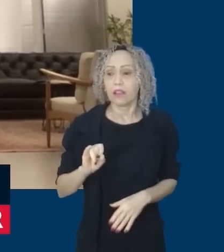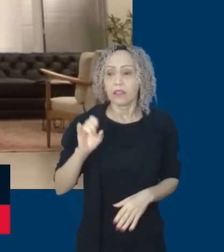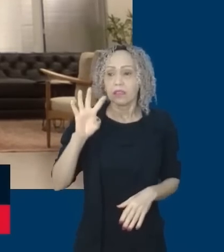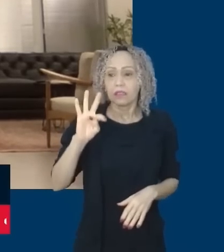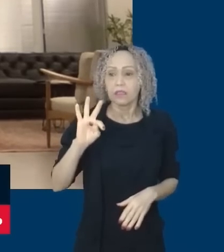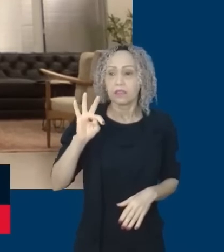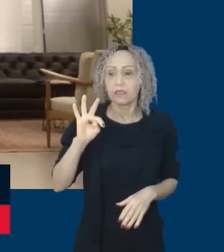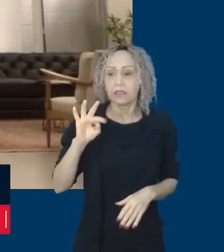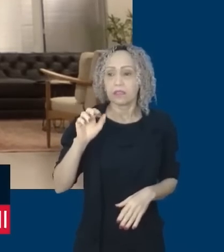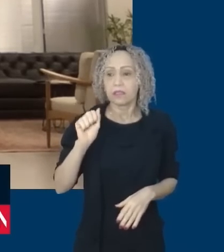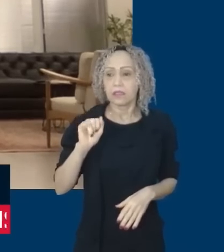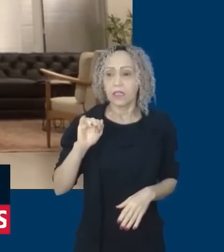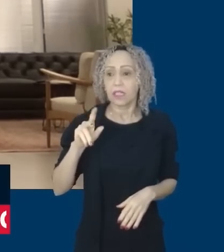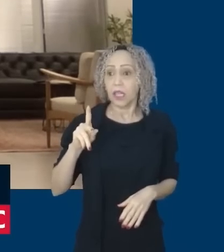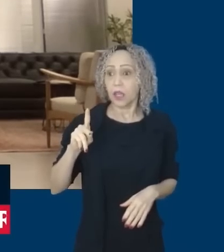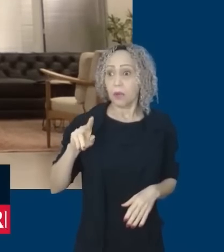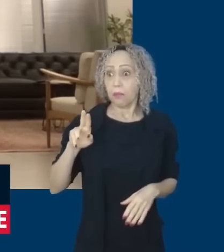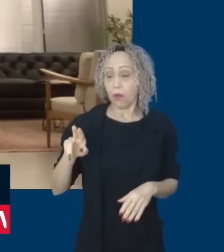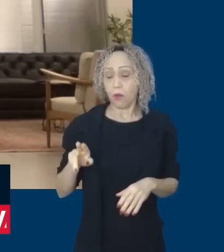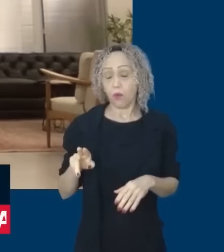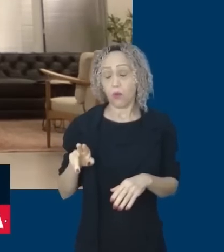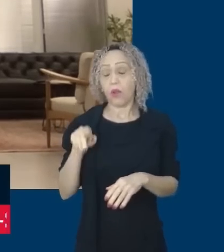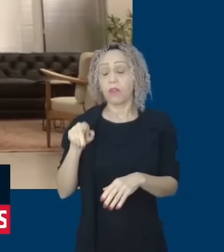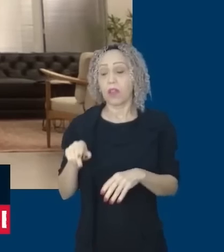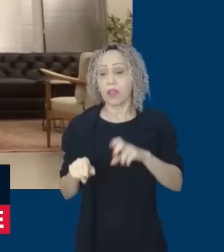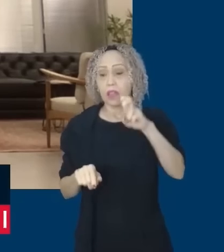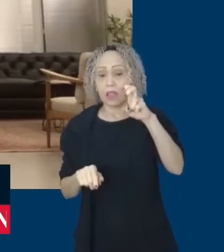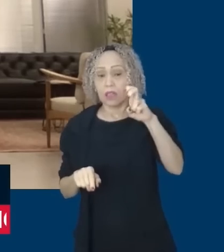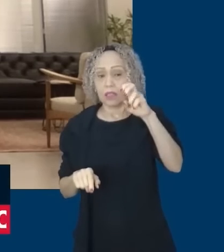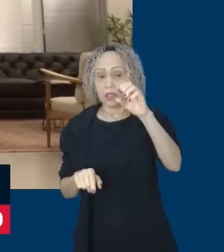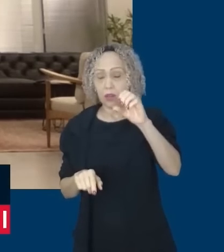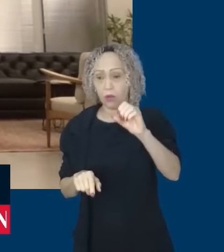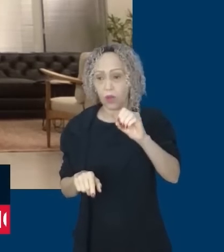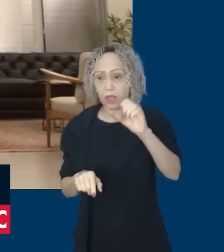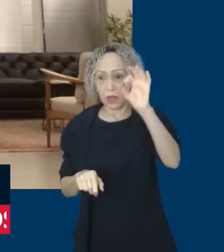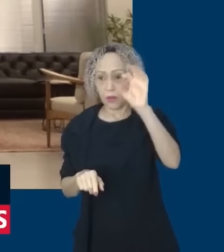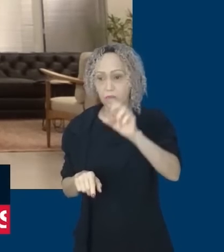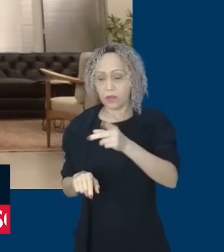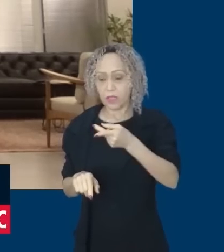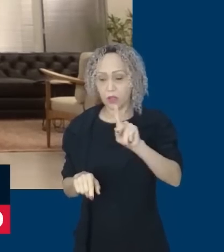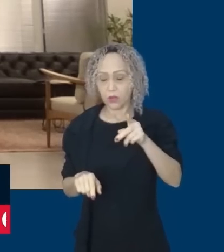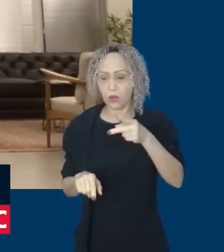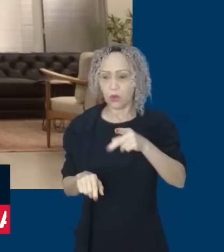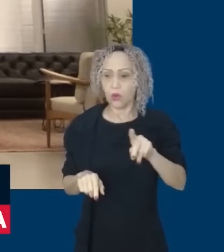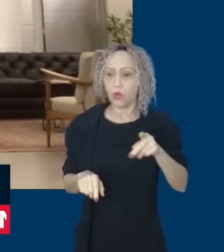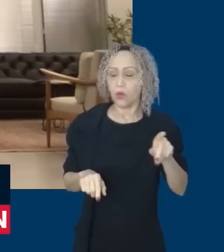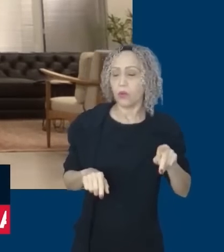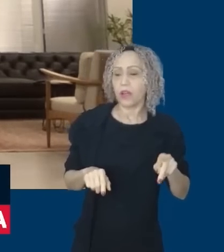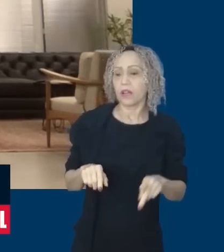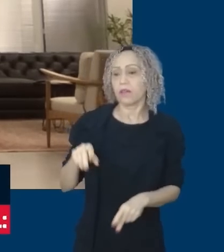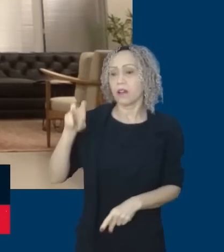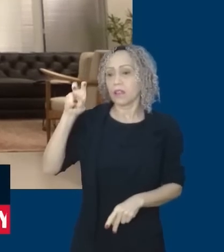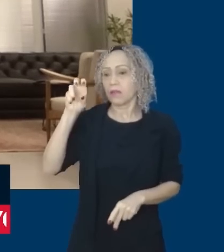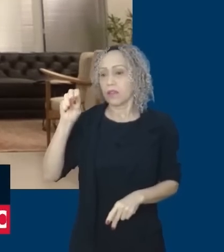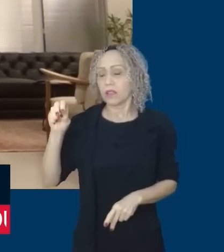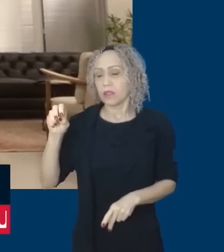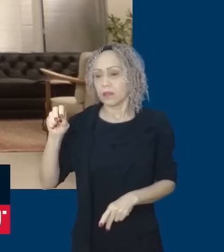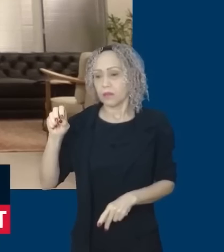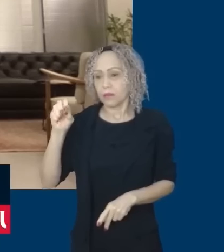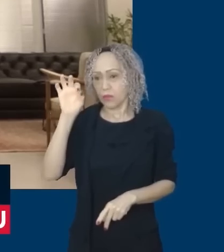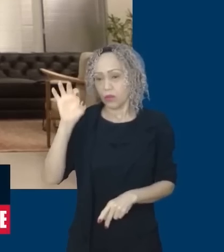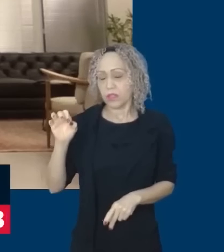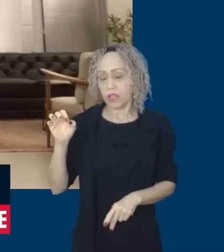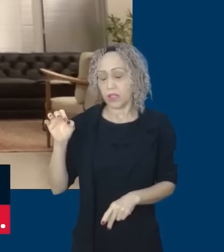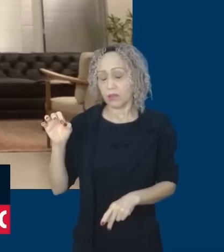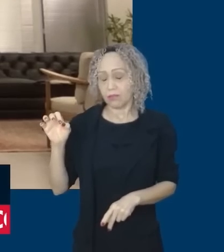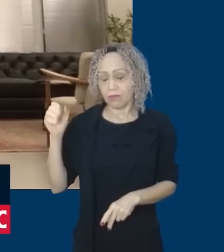é do Paraguai, que 50% dela é do Brasil, e tudo que ela gera agora aqui pode ser transformado em redução de valores da